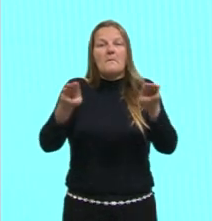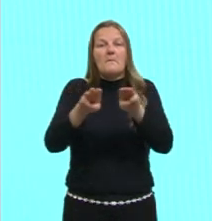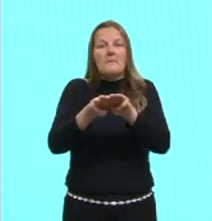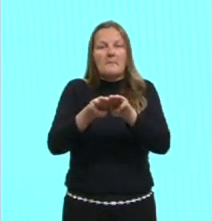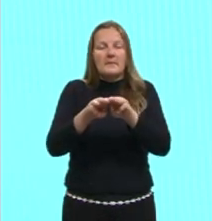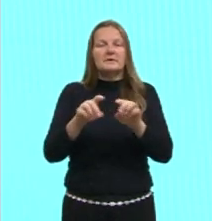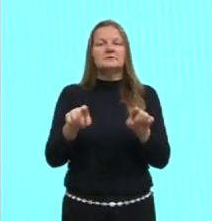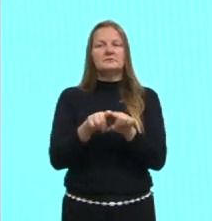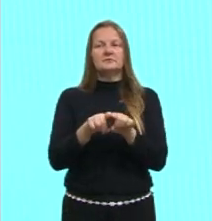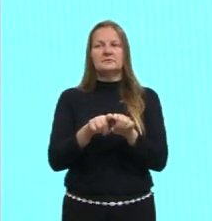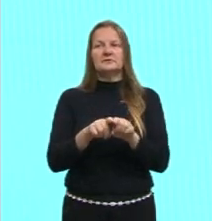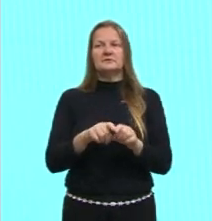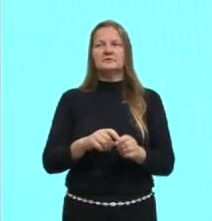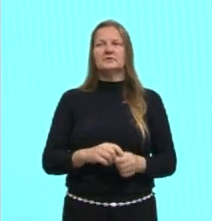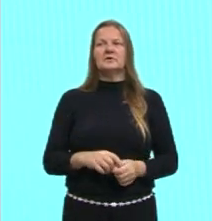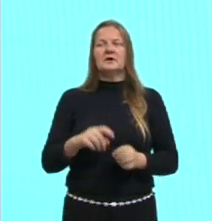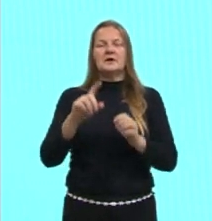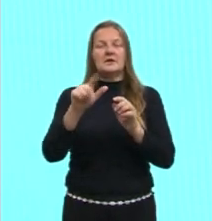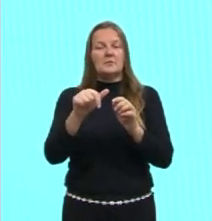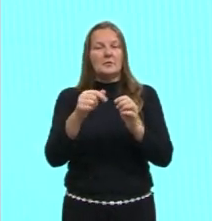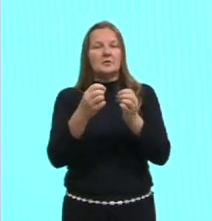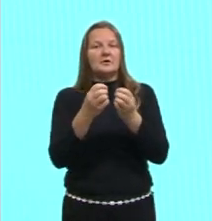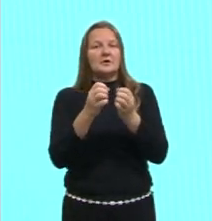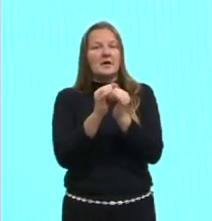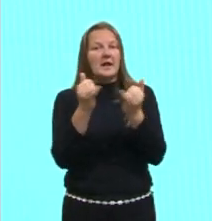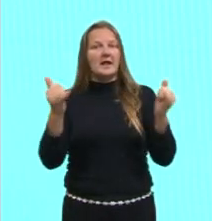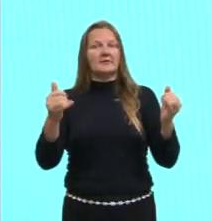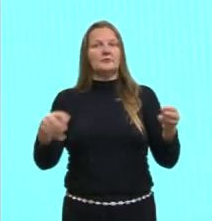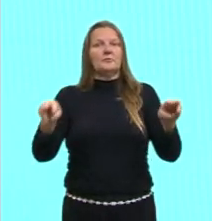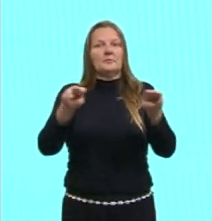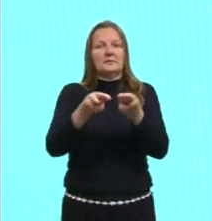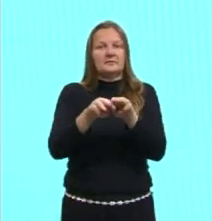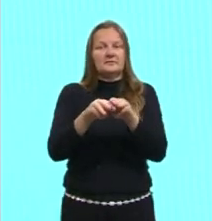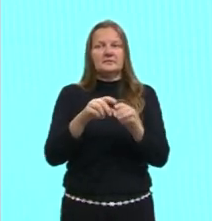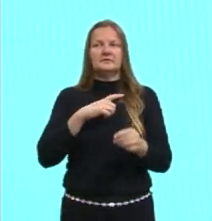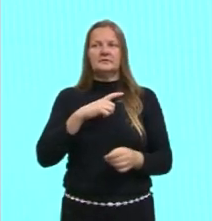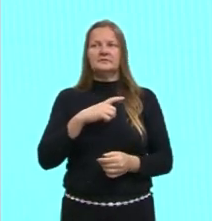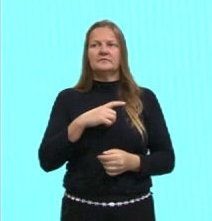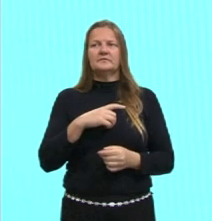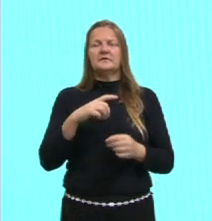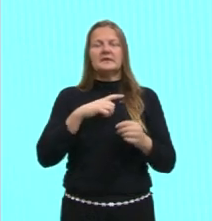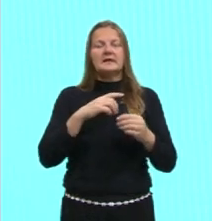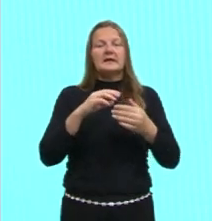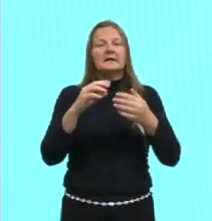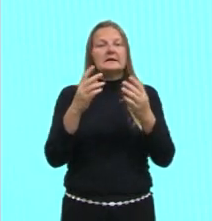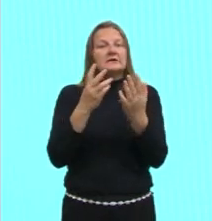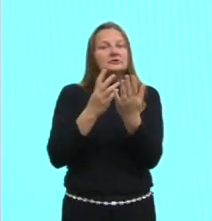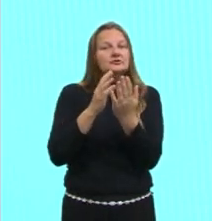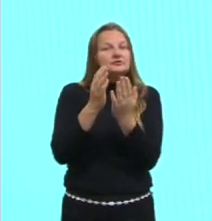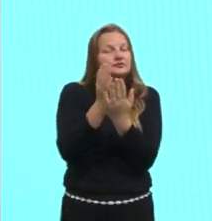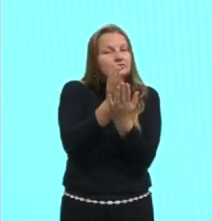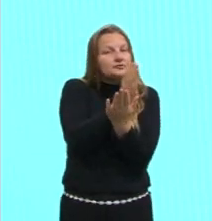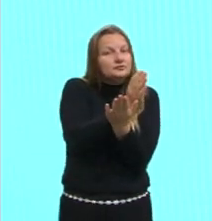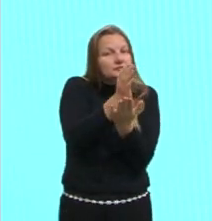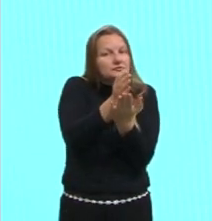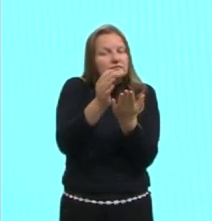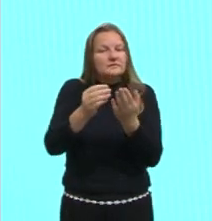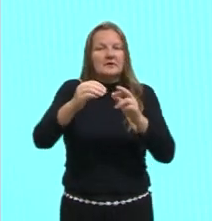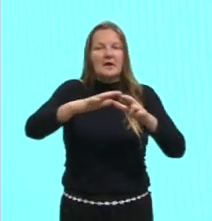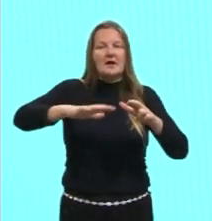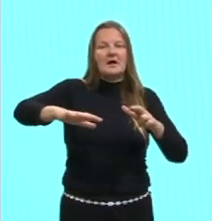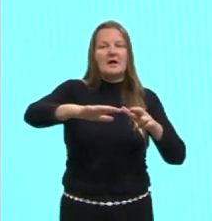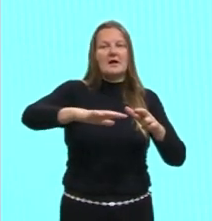né no final o eletromagnetismo lembrando né que existem fronteiras tá em todas essas áreas que a gente vai